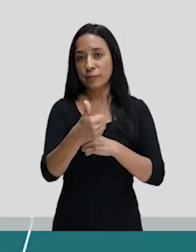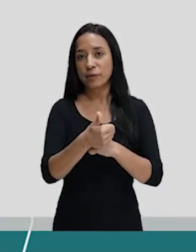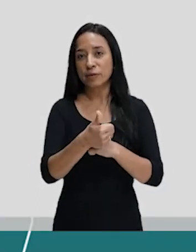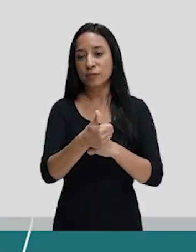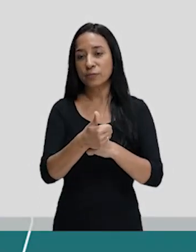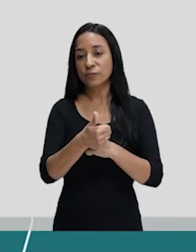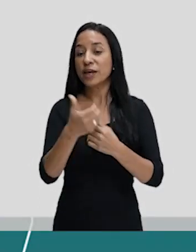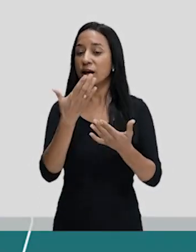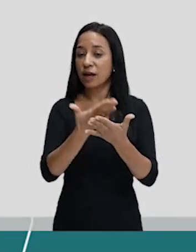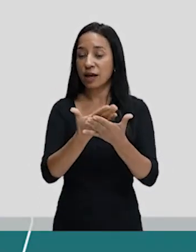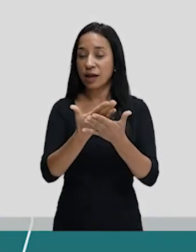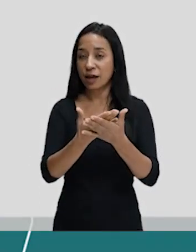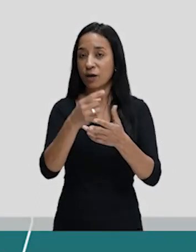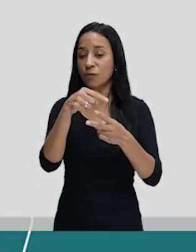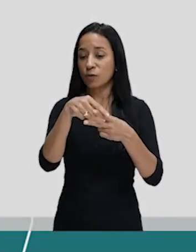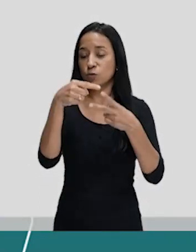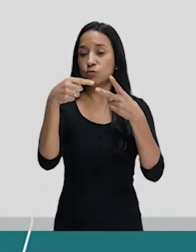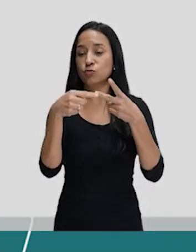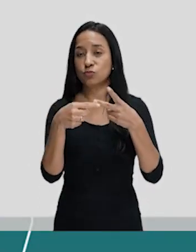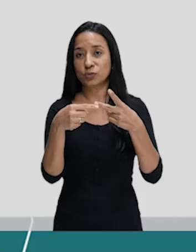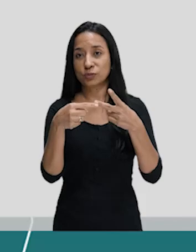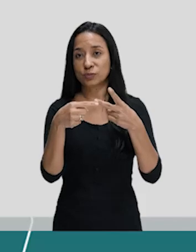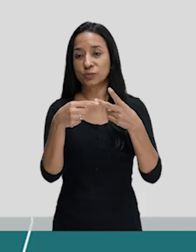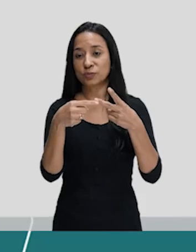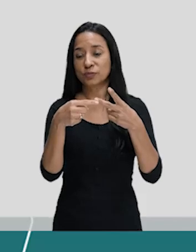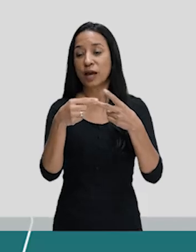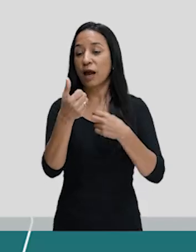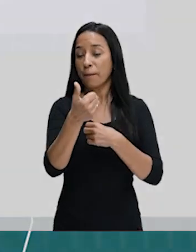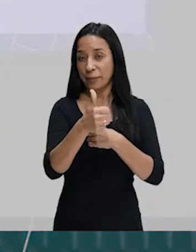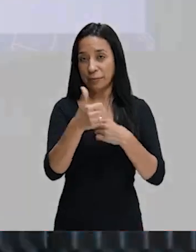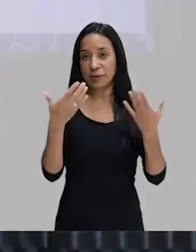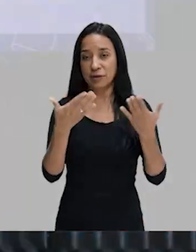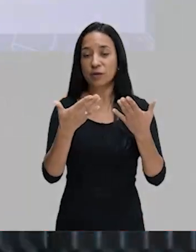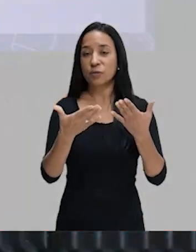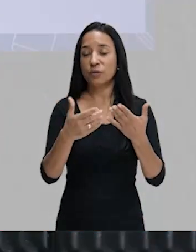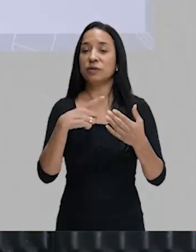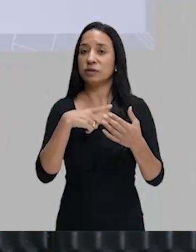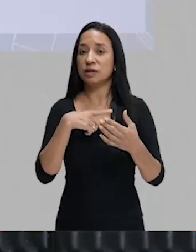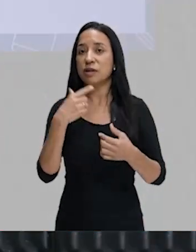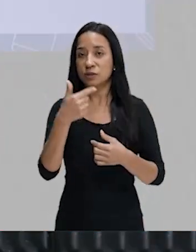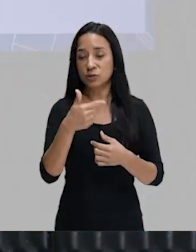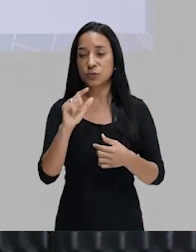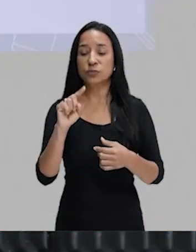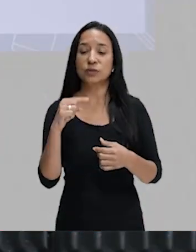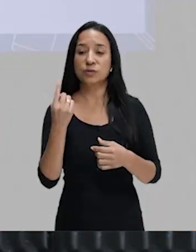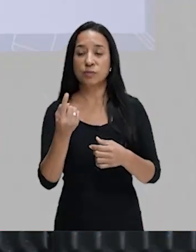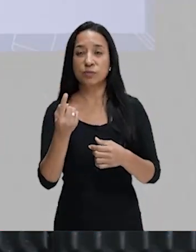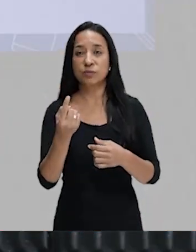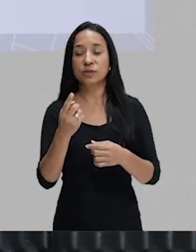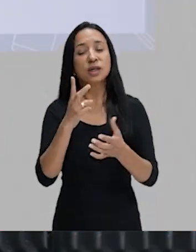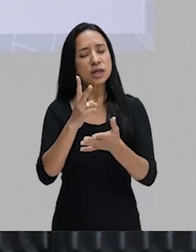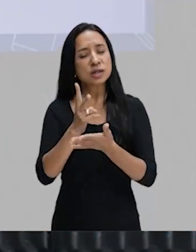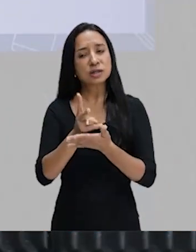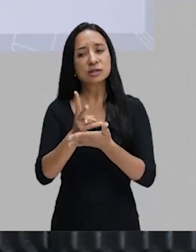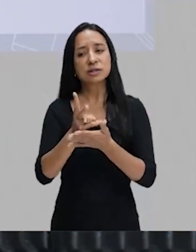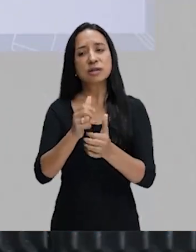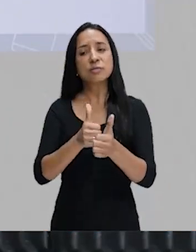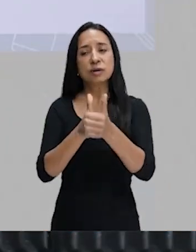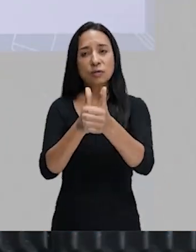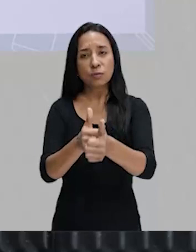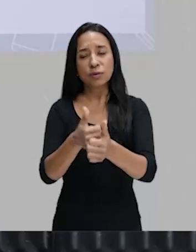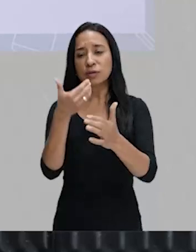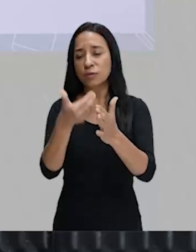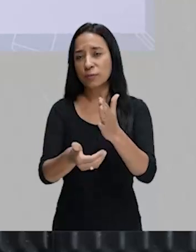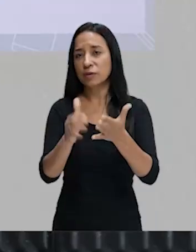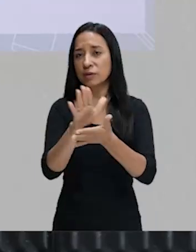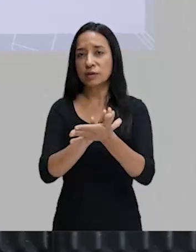está dividida em duas partes. Essa é só a primeira, ainda vai ter a segunda, então fica sempre ligado na programação para você não